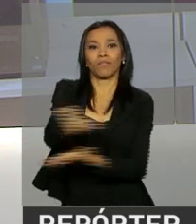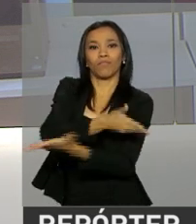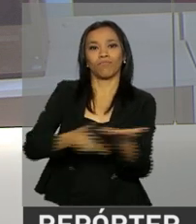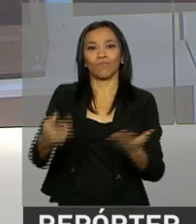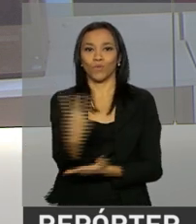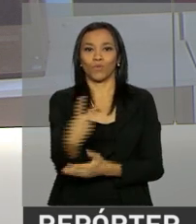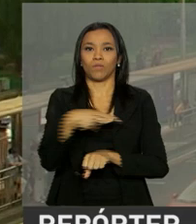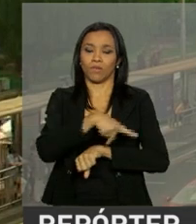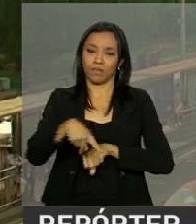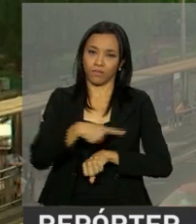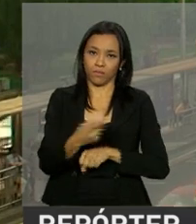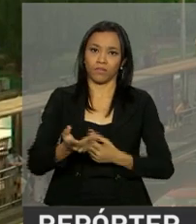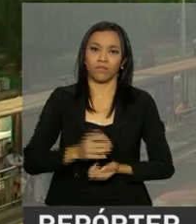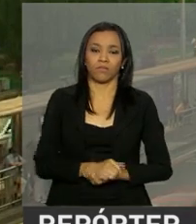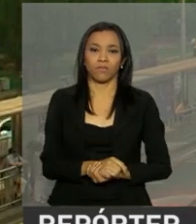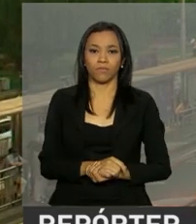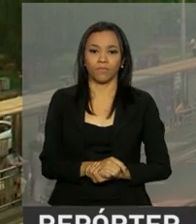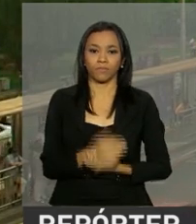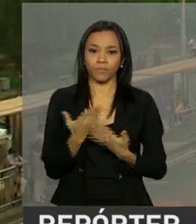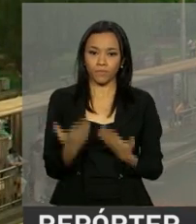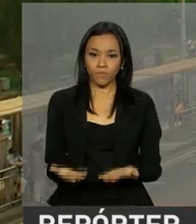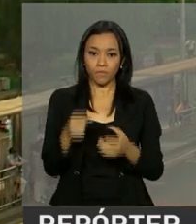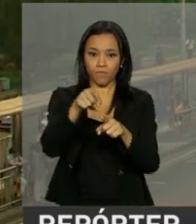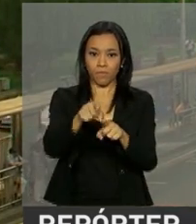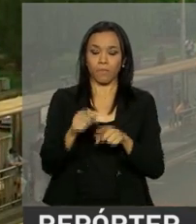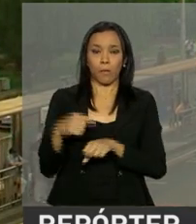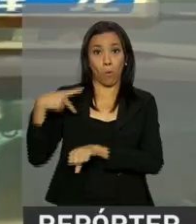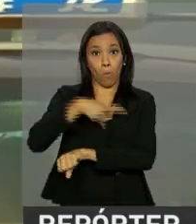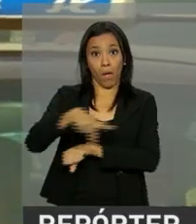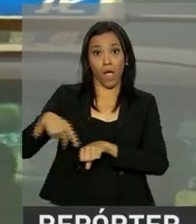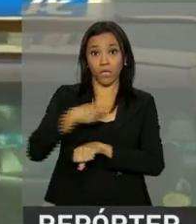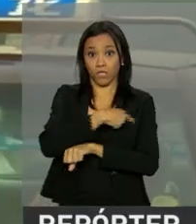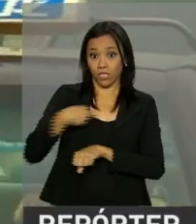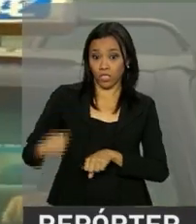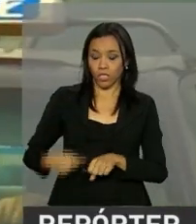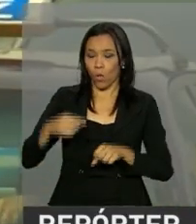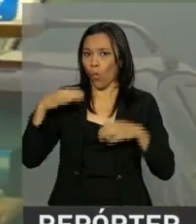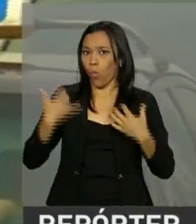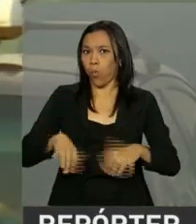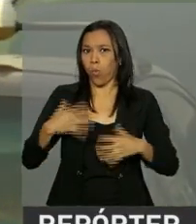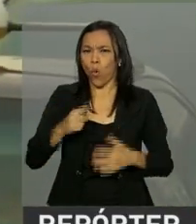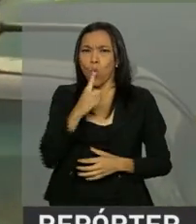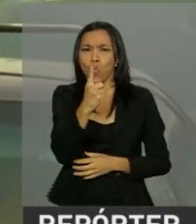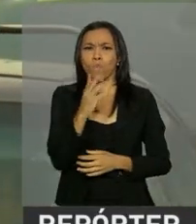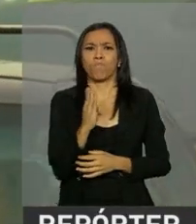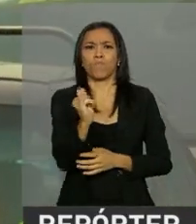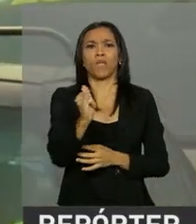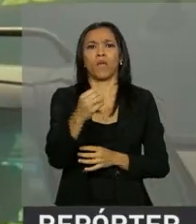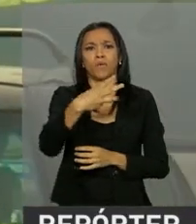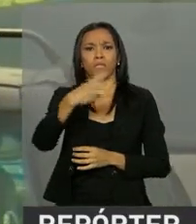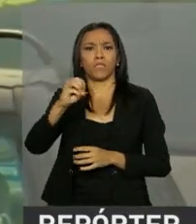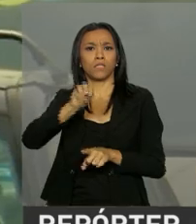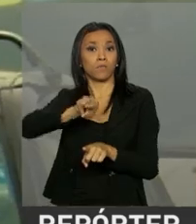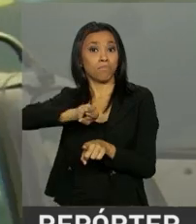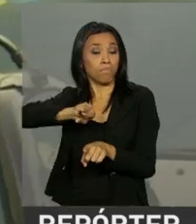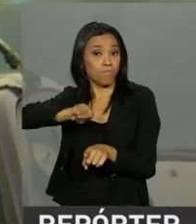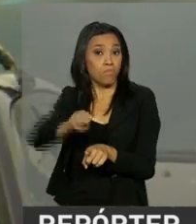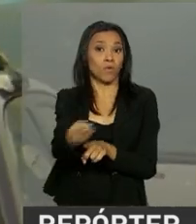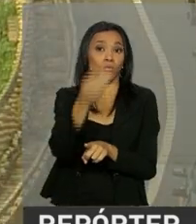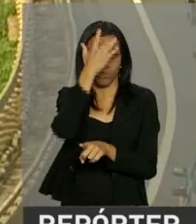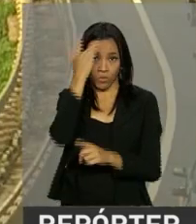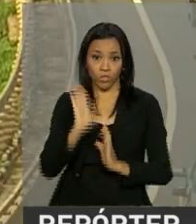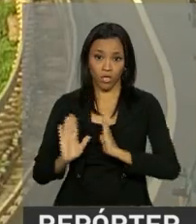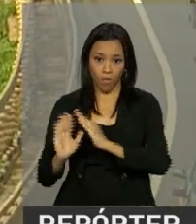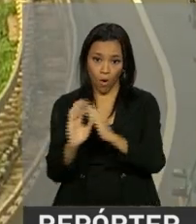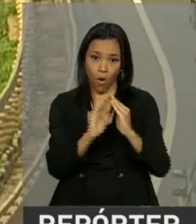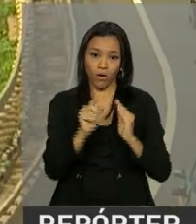países. O país mais populoso do planeta, com cerca de 1 bilhão e 300 milhões de habitantes, se